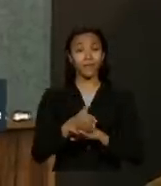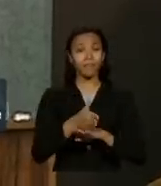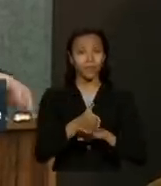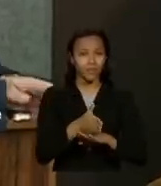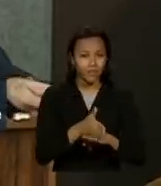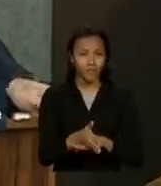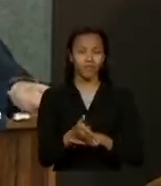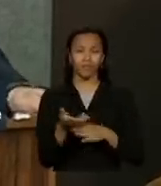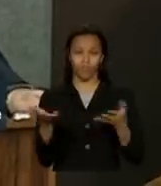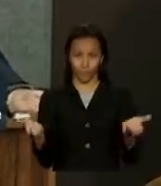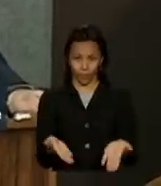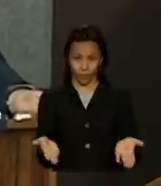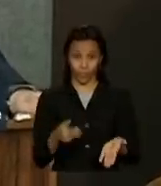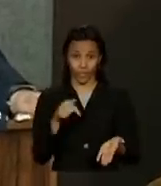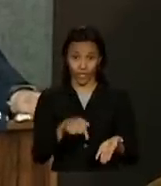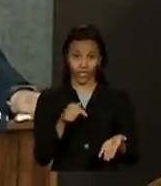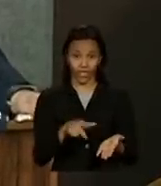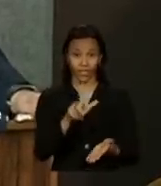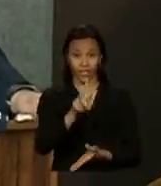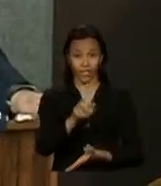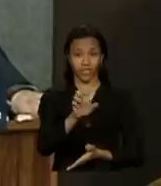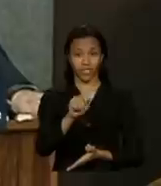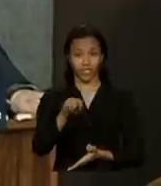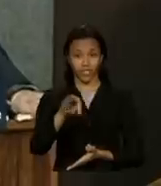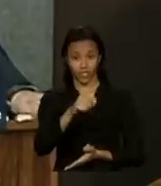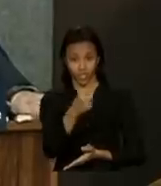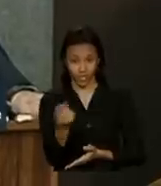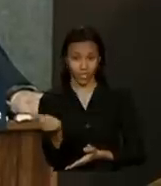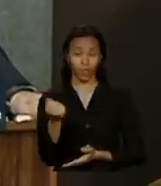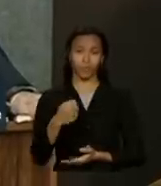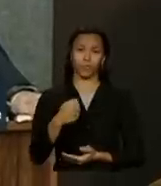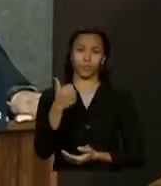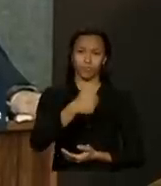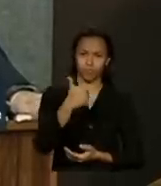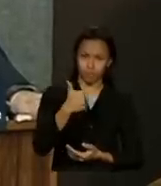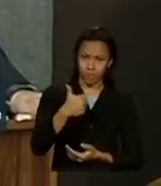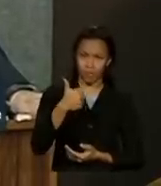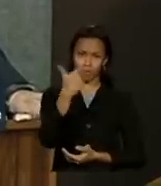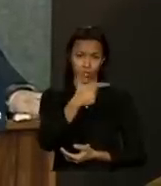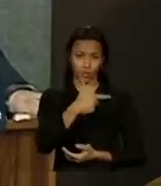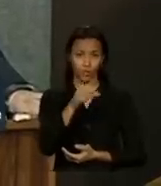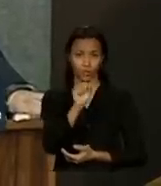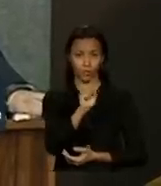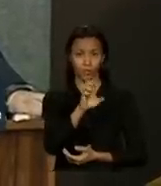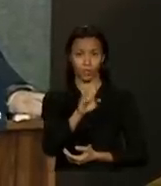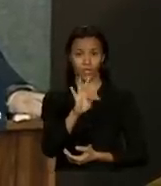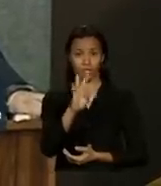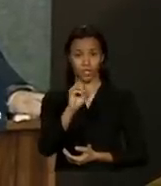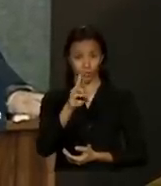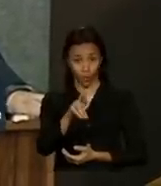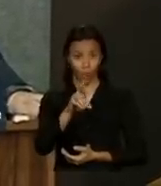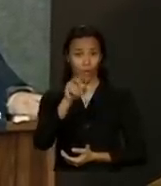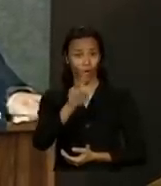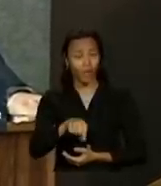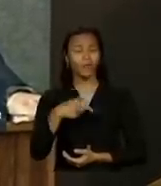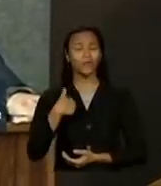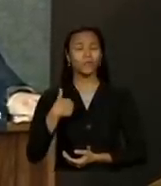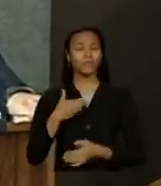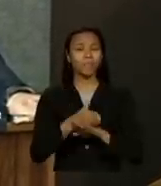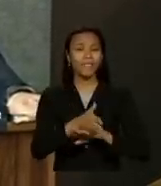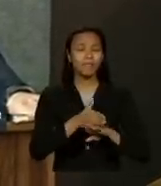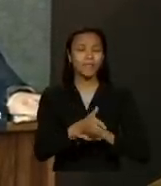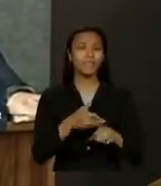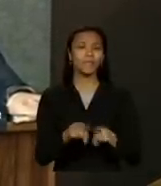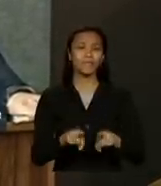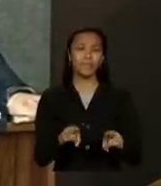no processos de gestão do primeiro e segundo setor mas eu eu eu tento fazer uma participação